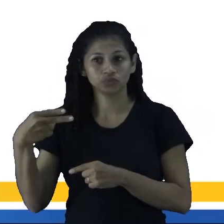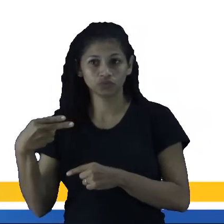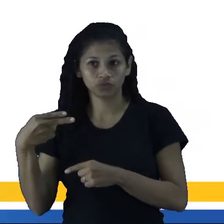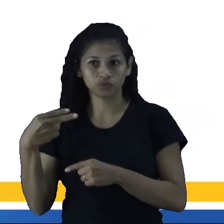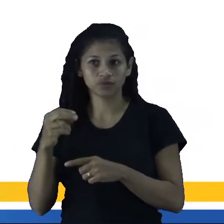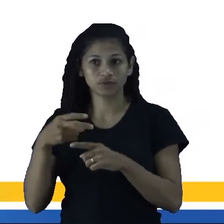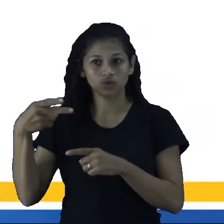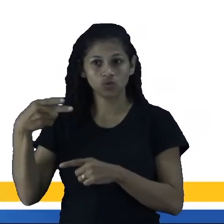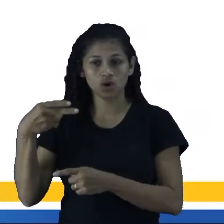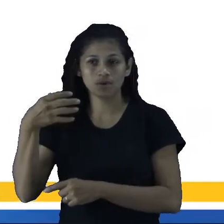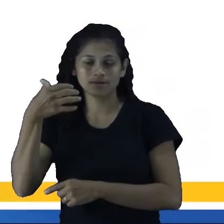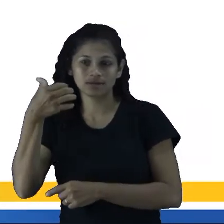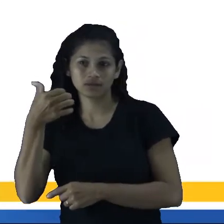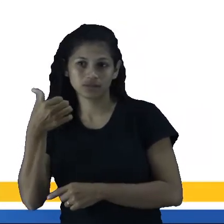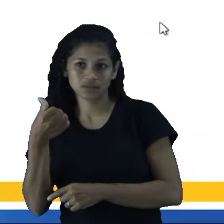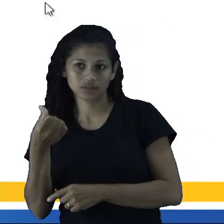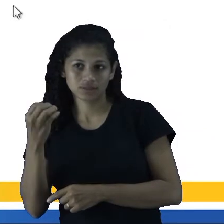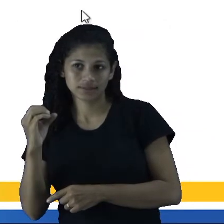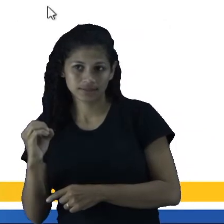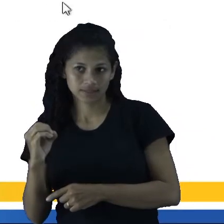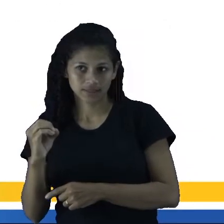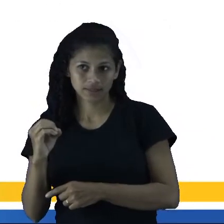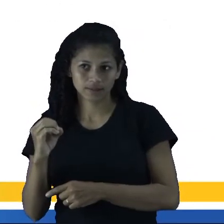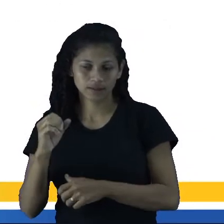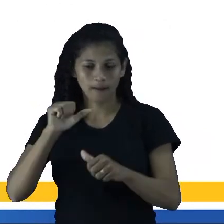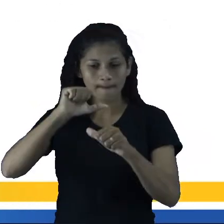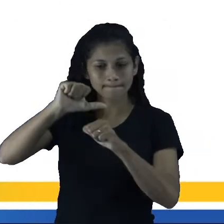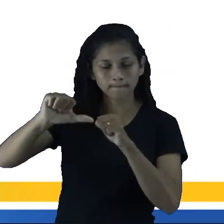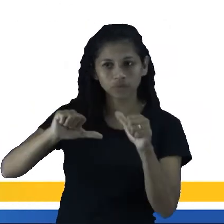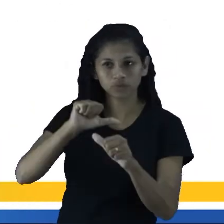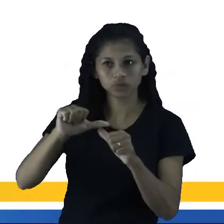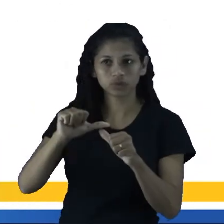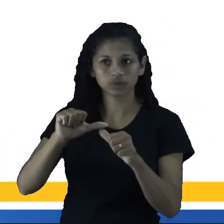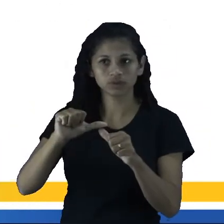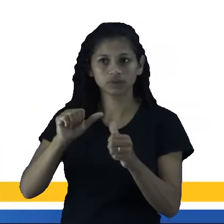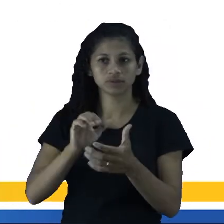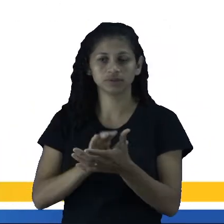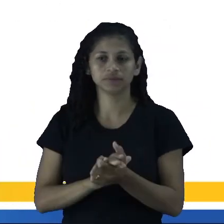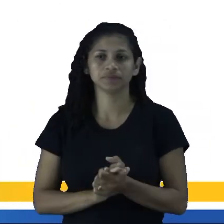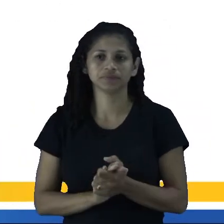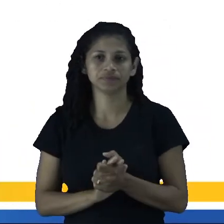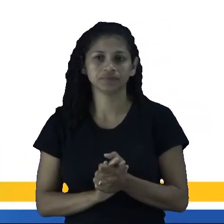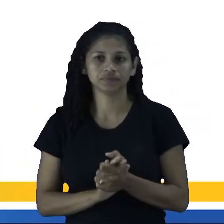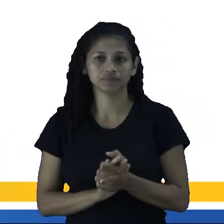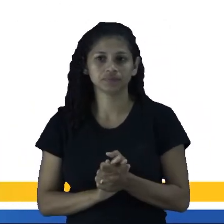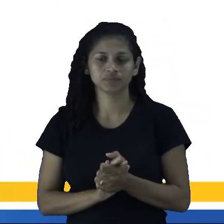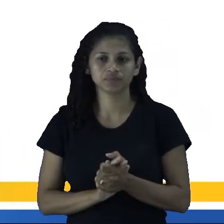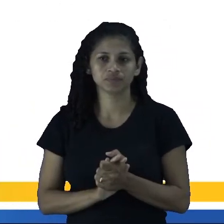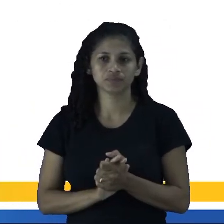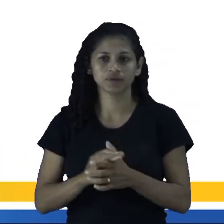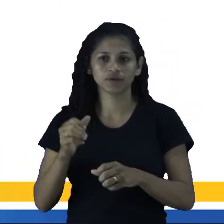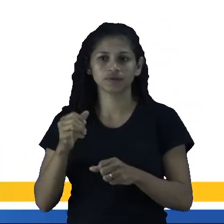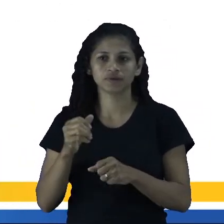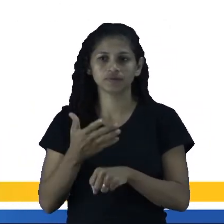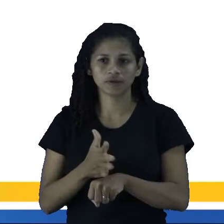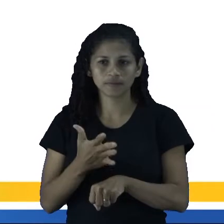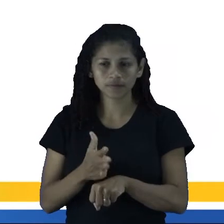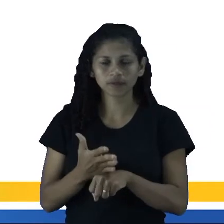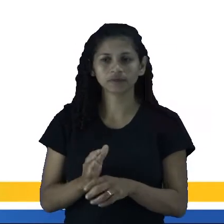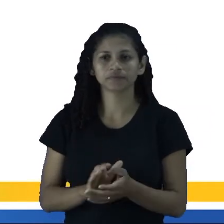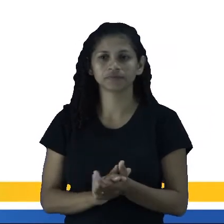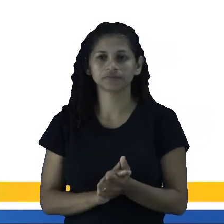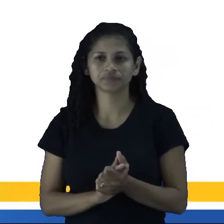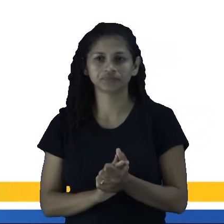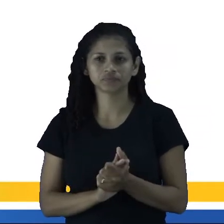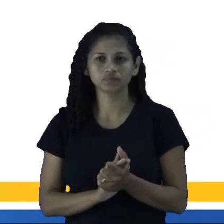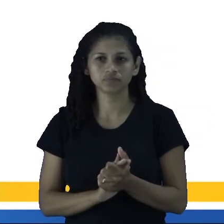permutações. Ok? É só você prestar bem atenção nisso. Vamos ver aqui, ó. Exercício de permutação.